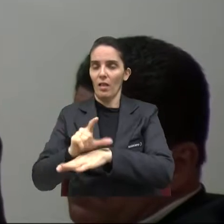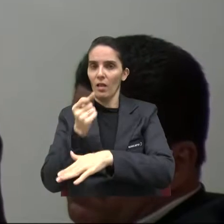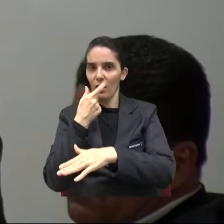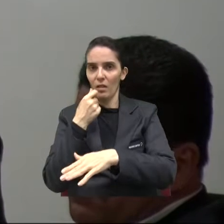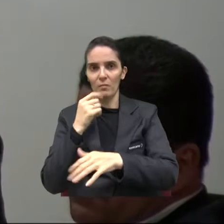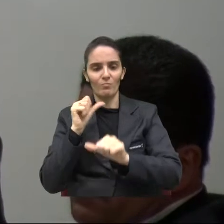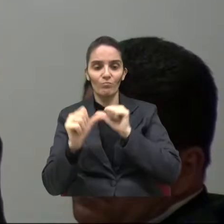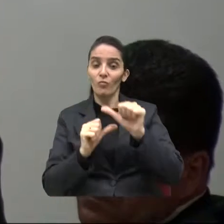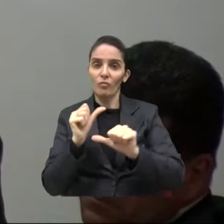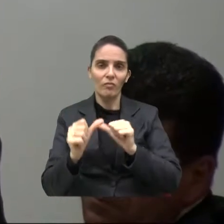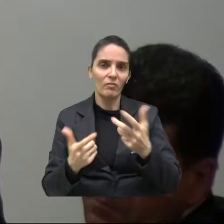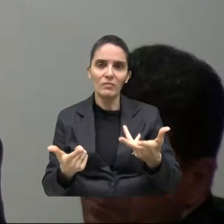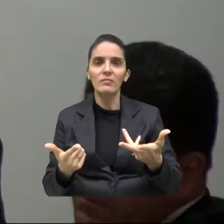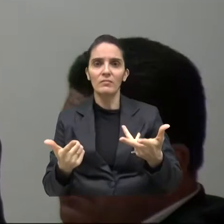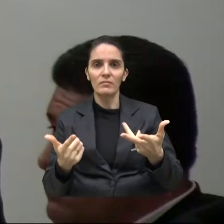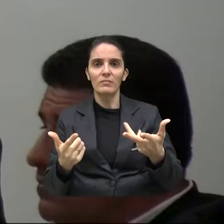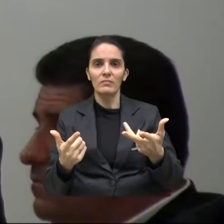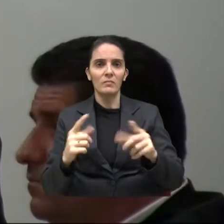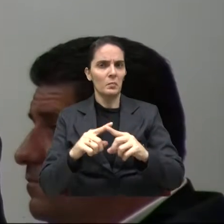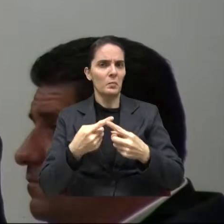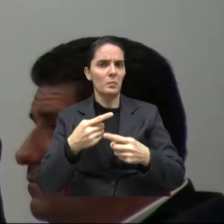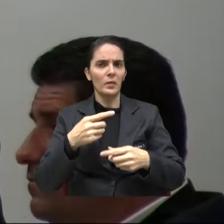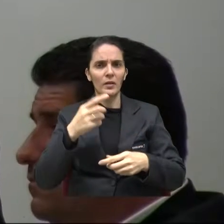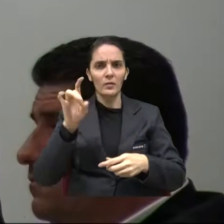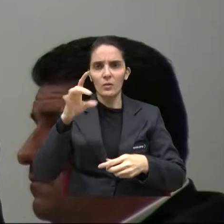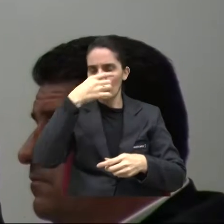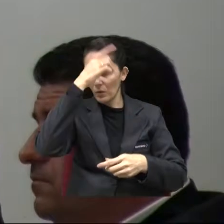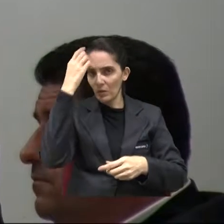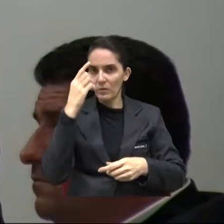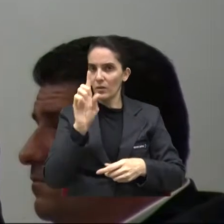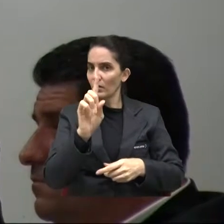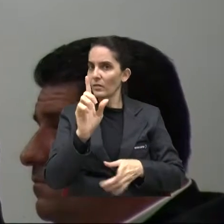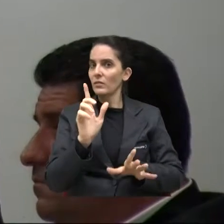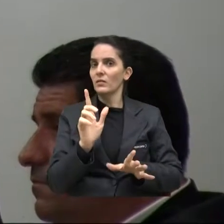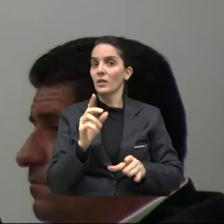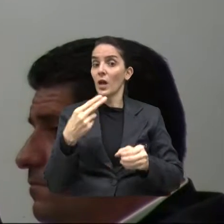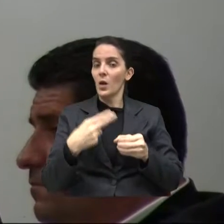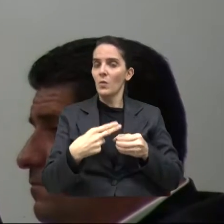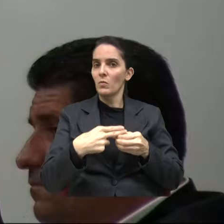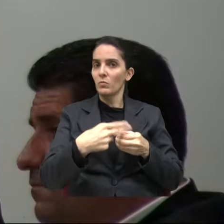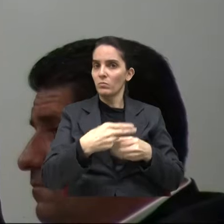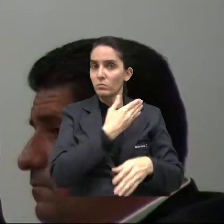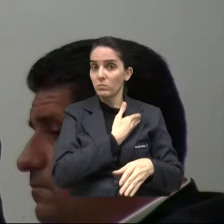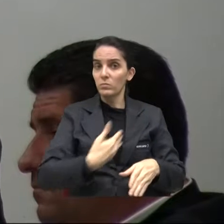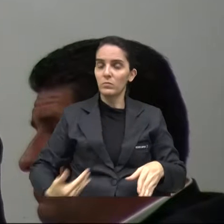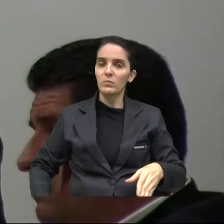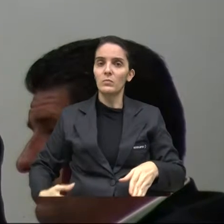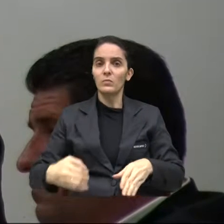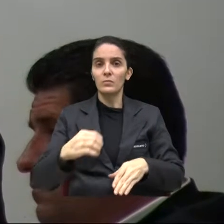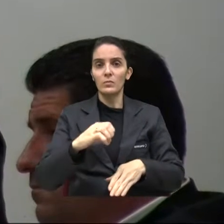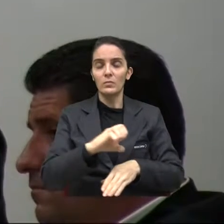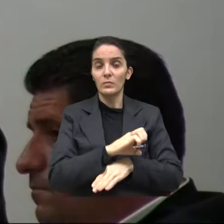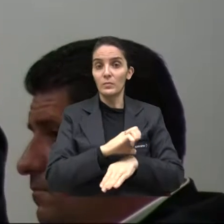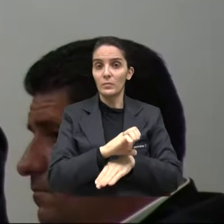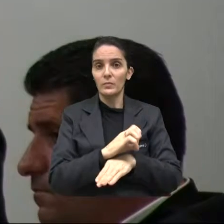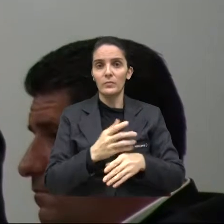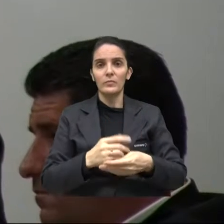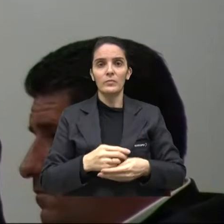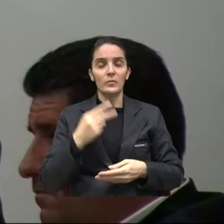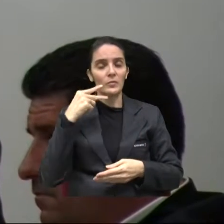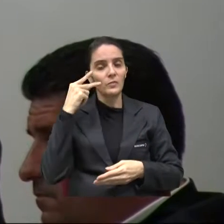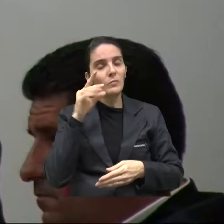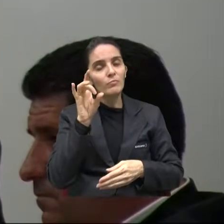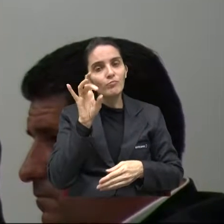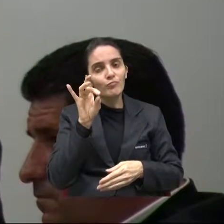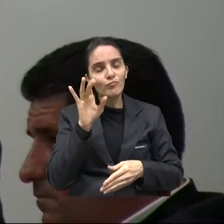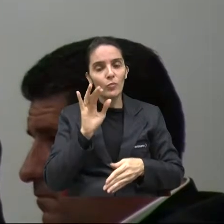Limeira. Não, mas não foi o Wagner, não. Isso é a estrutura que foi feita pela Unicamp, pelo governo do Estado. A gente é simplesmente uma formiguinha que